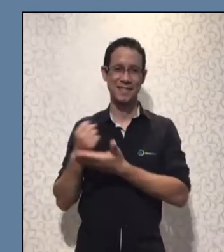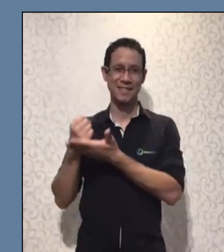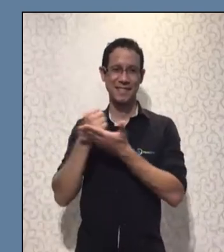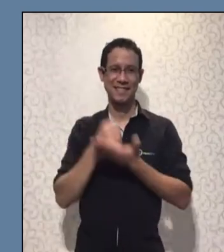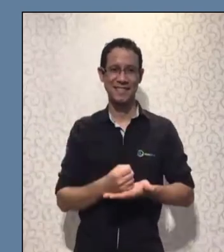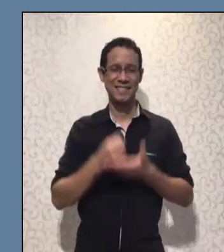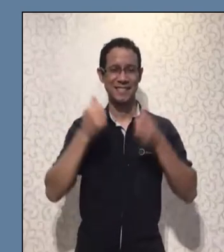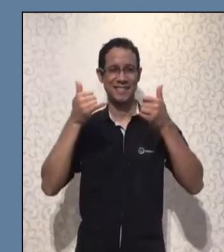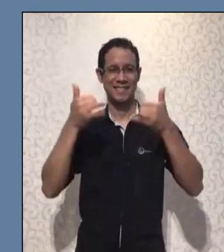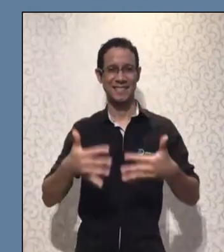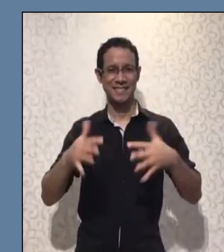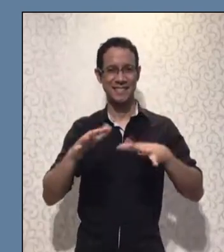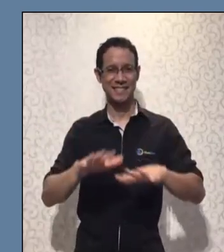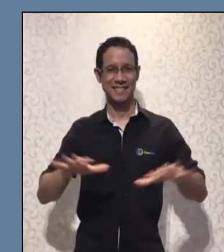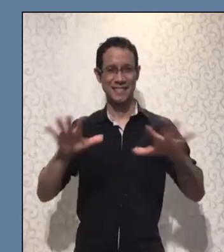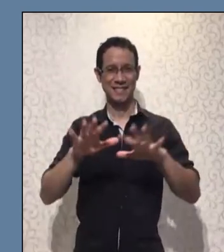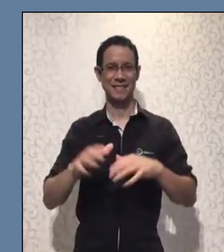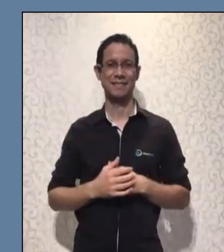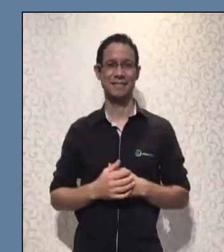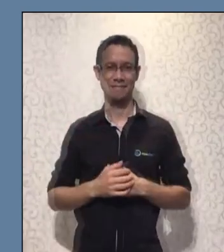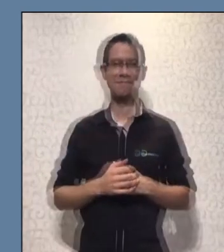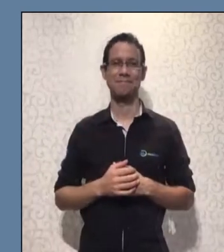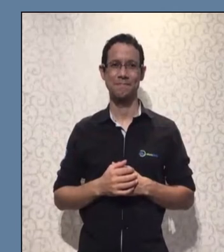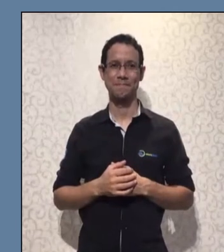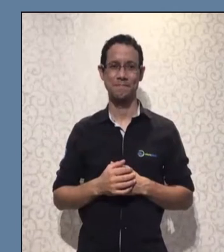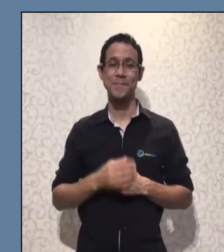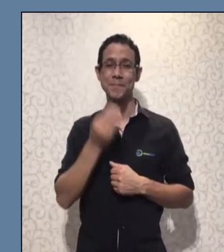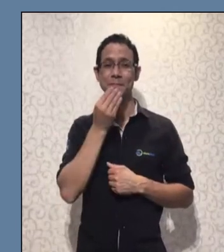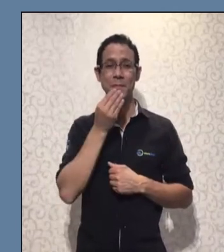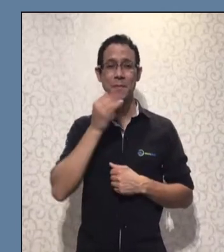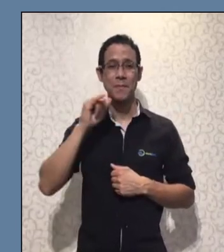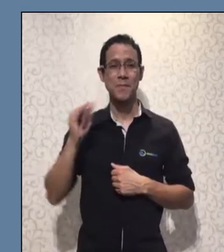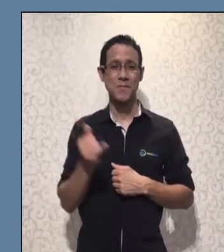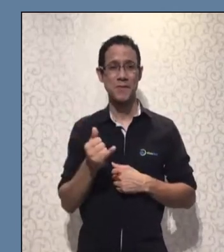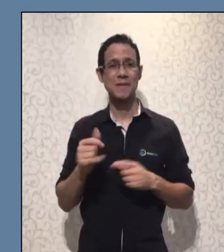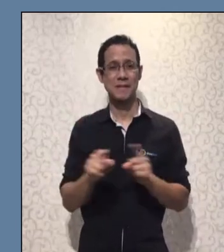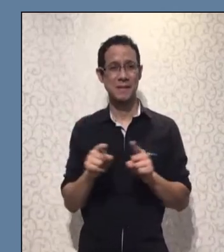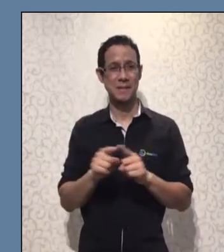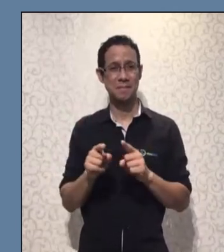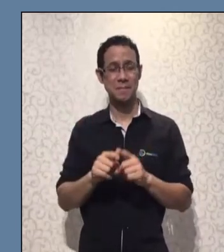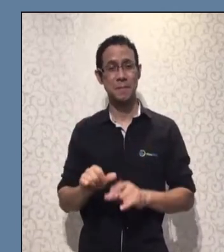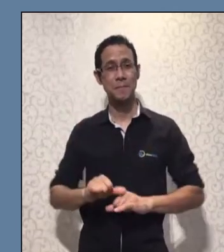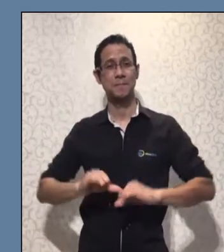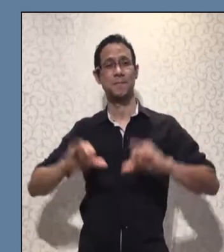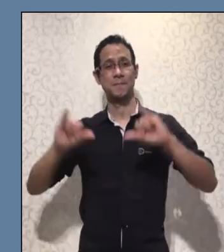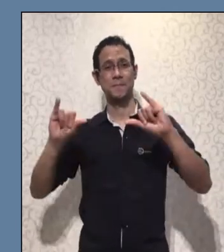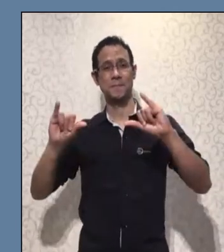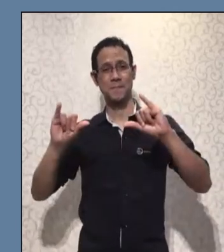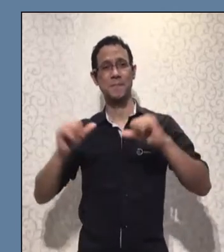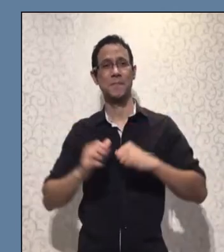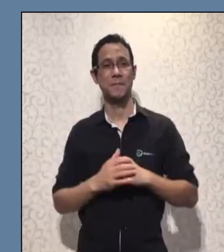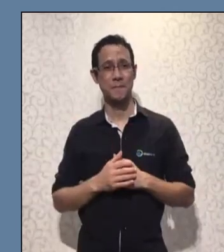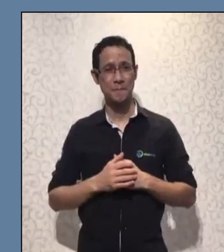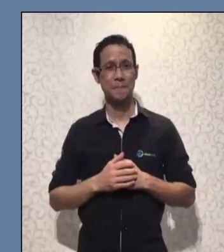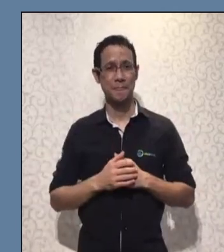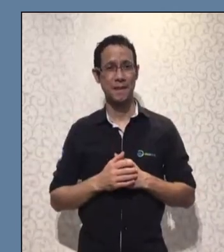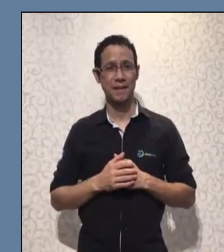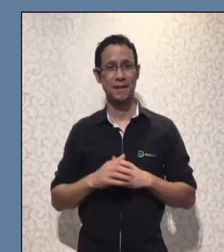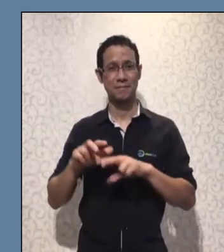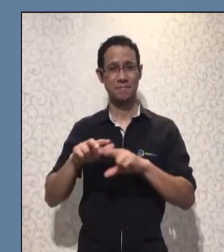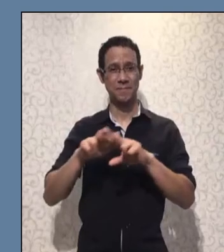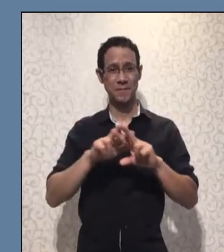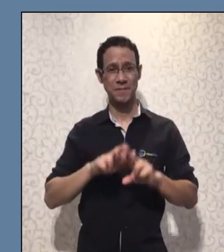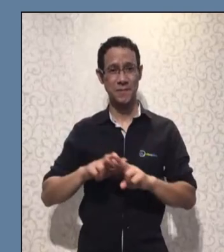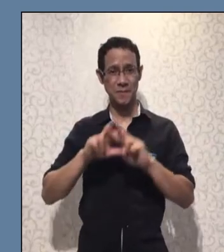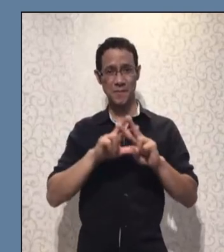público. E eu queria aproveitar esse gancho de falar, né, dessa revisão histórica que você